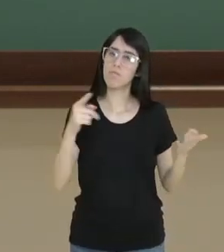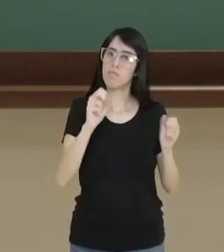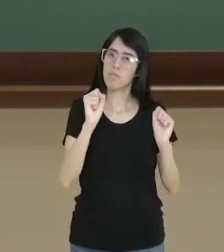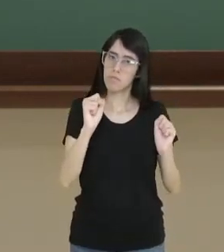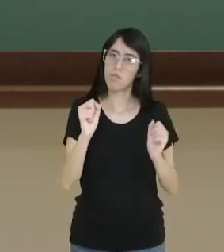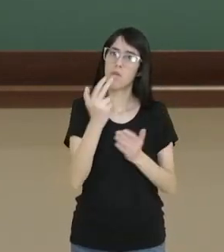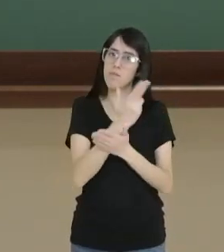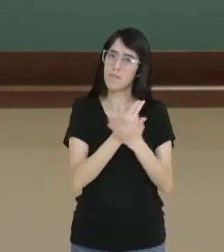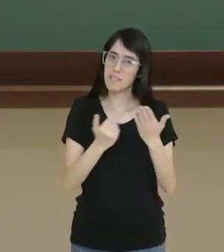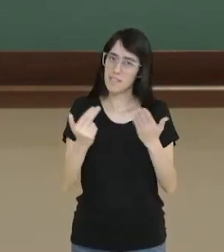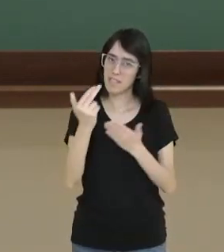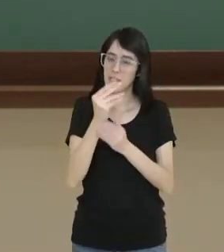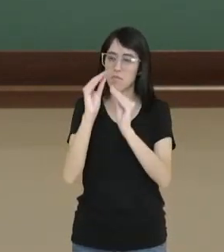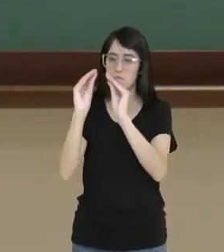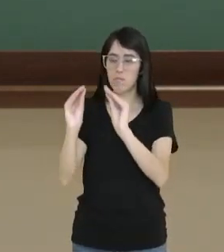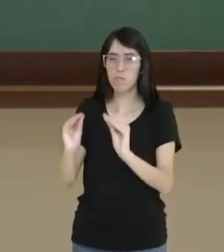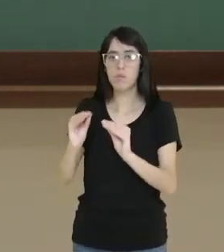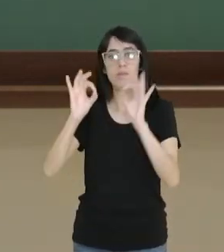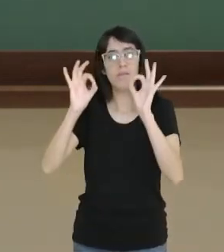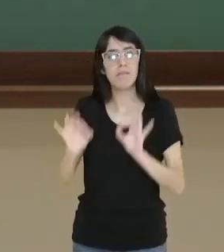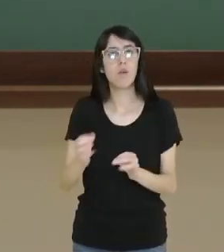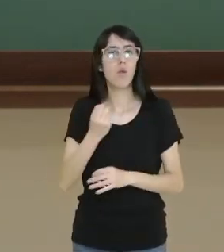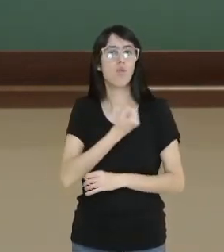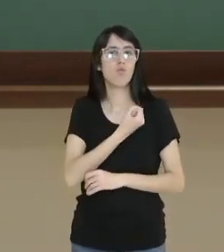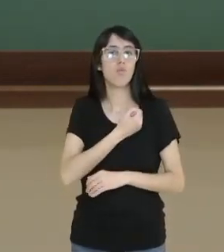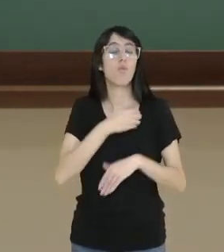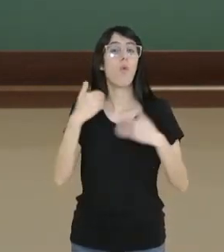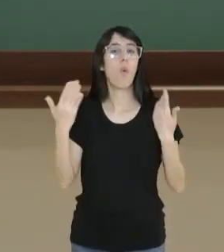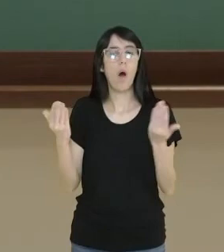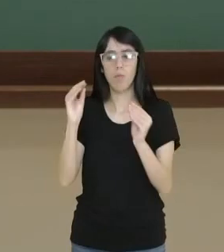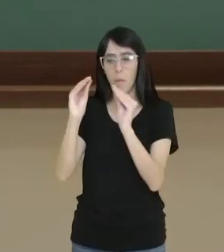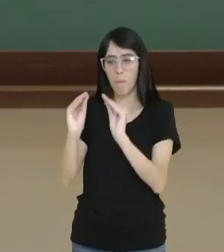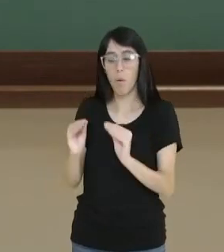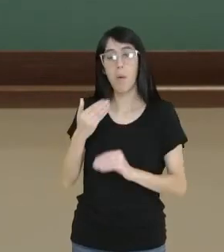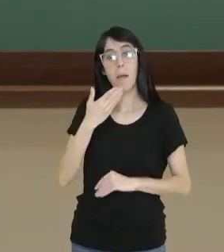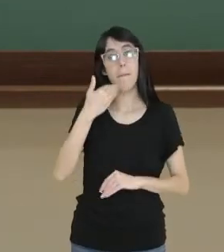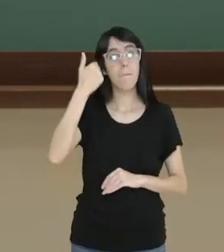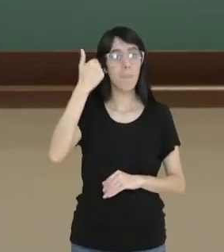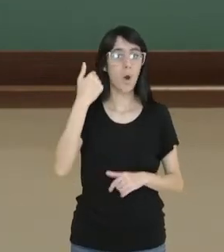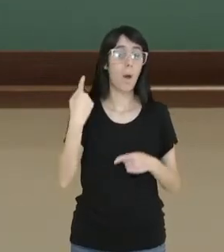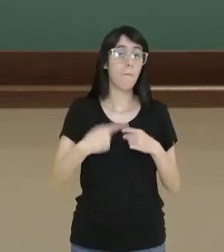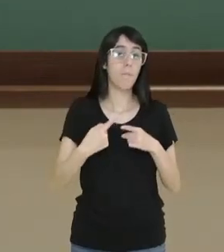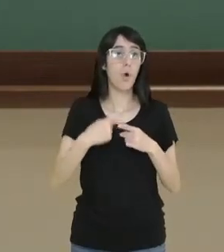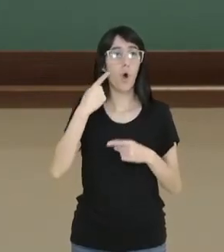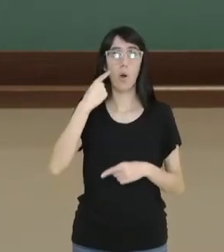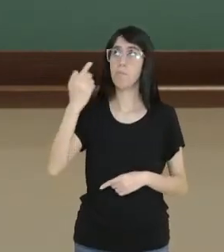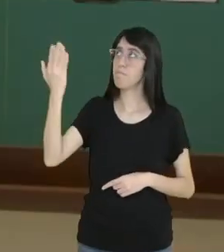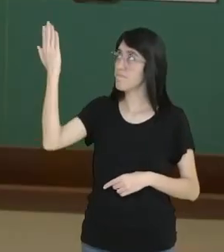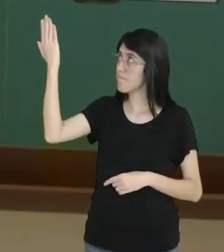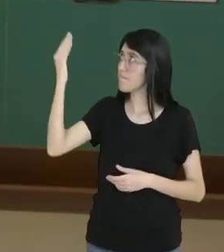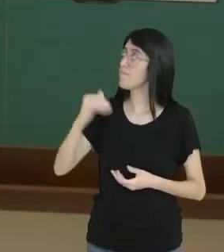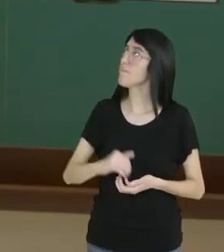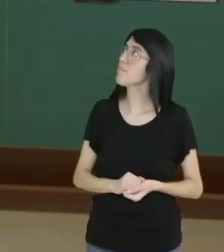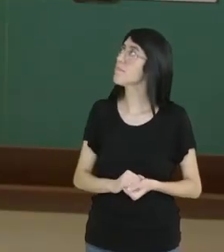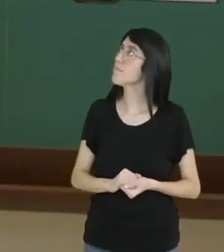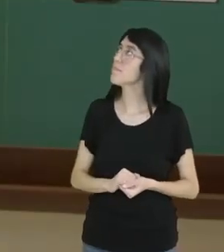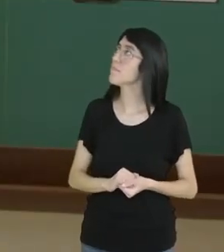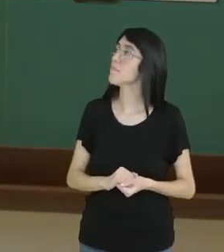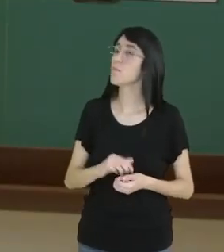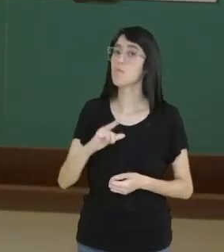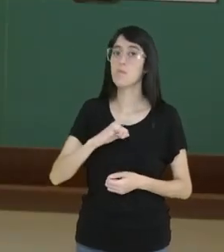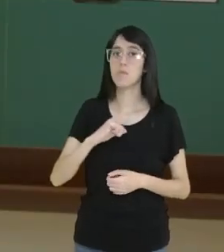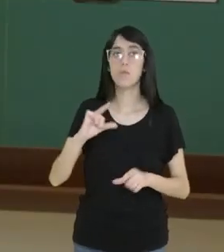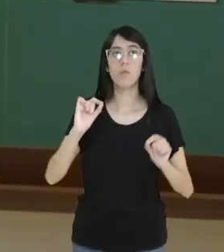trapézio aí e anota certinho as medidinhas que estão aí e as que ele falou, né? Porque olha aqui, ó, vamos lá. Ele deu que uma era